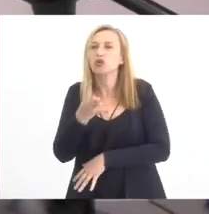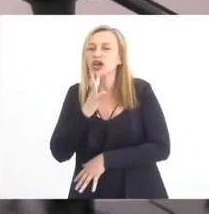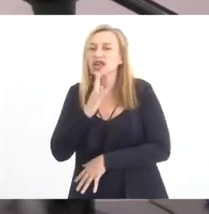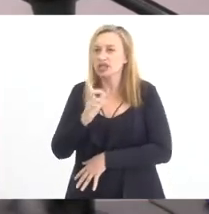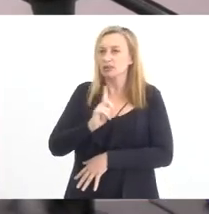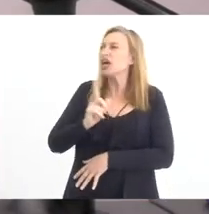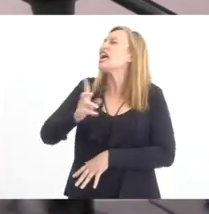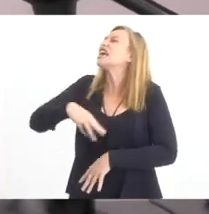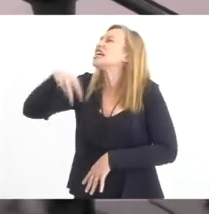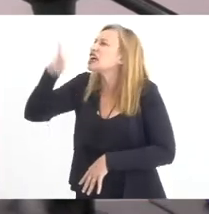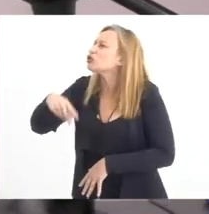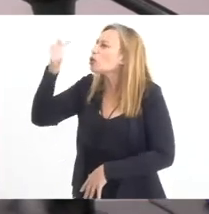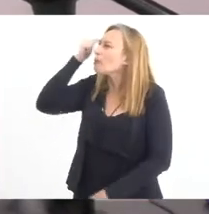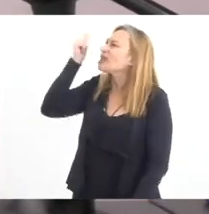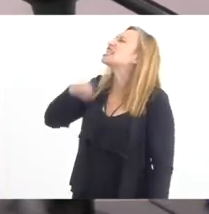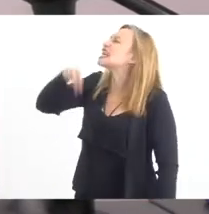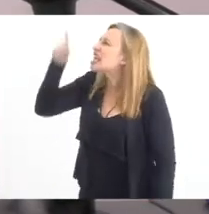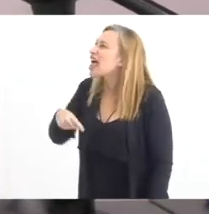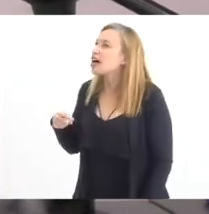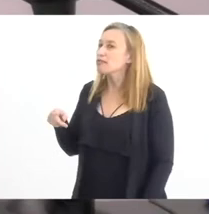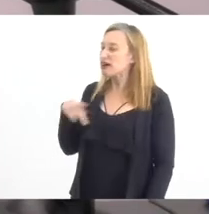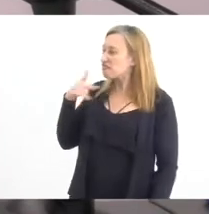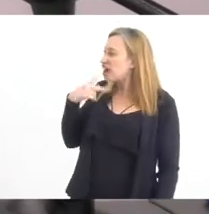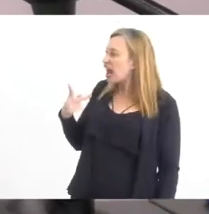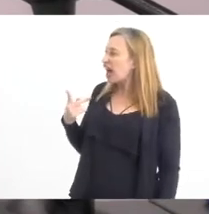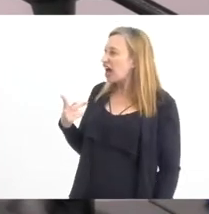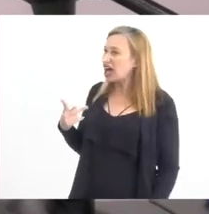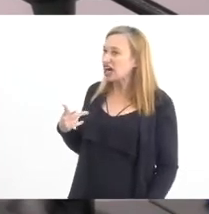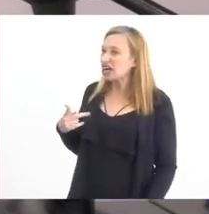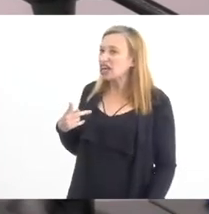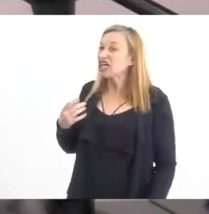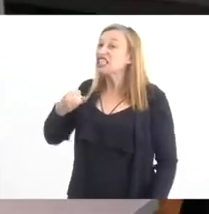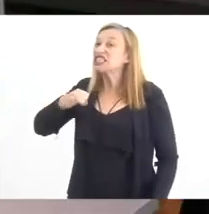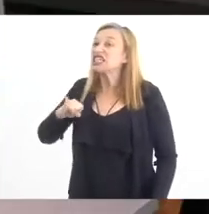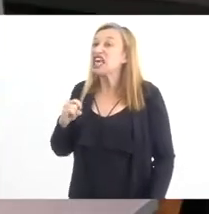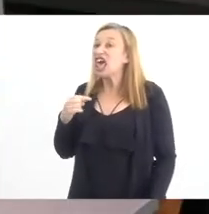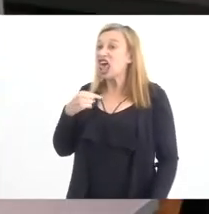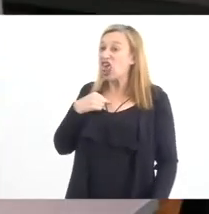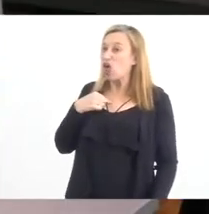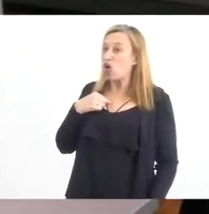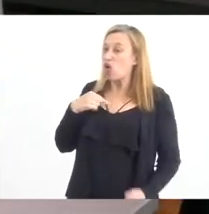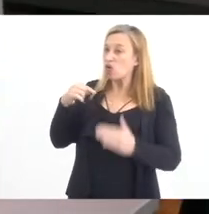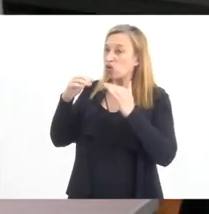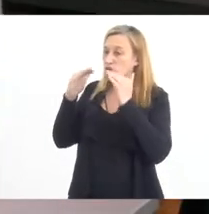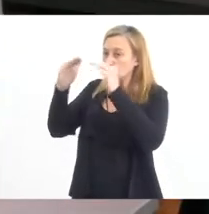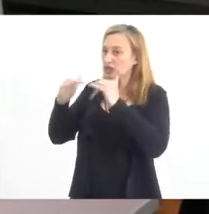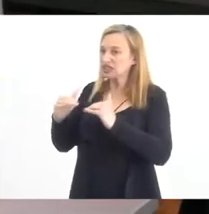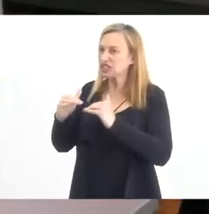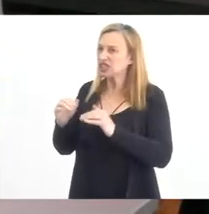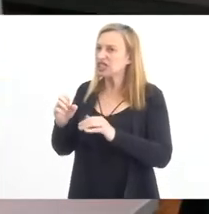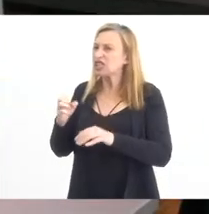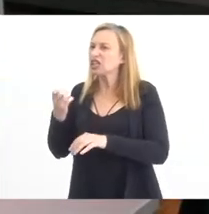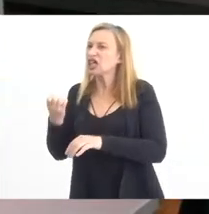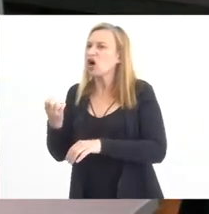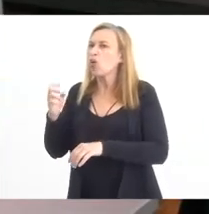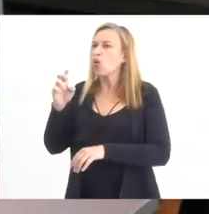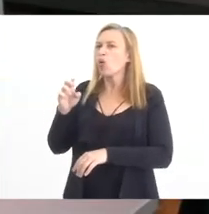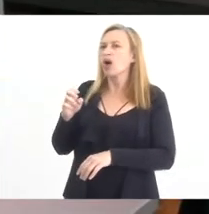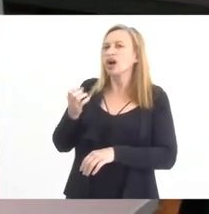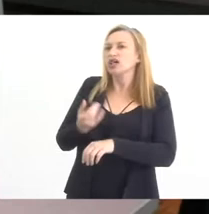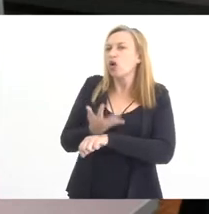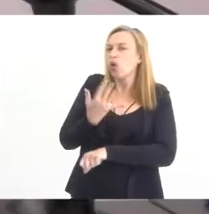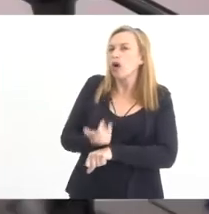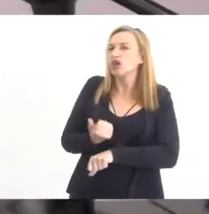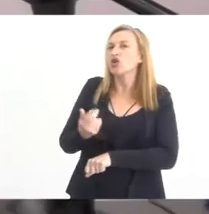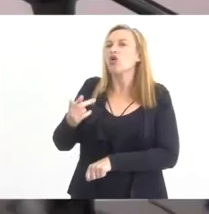o senhor pensa que é para me dirigir palavras que se eu fosse omissa em relação à questão da UESO? O Flávio Serafim